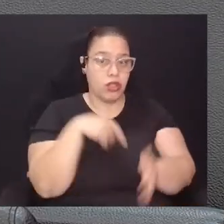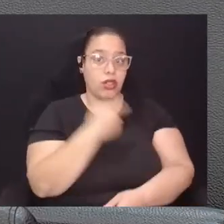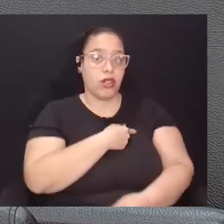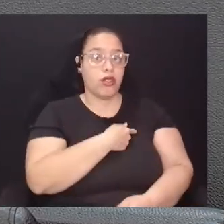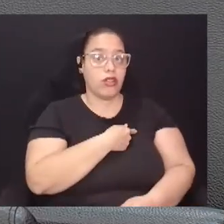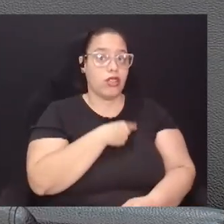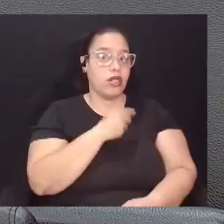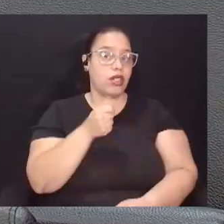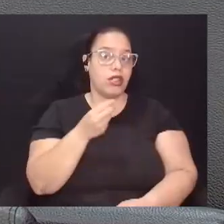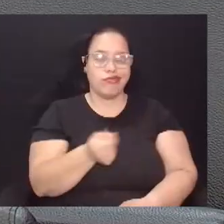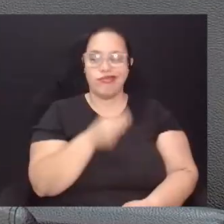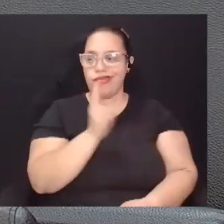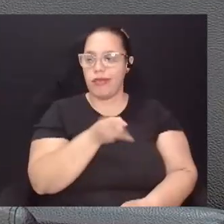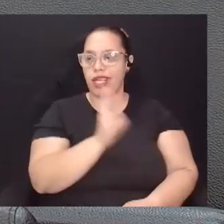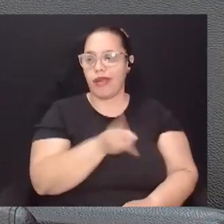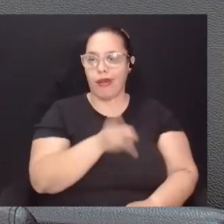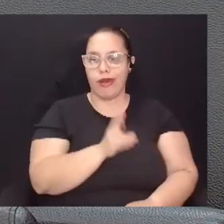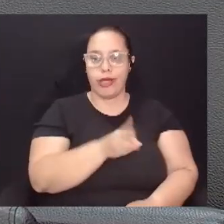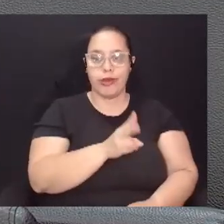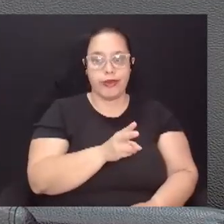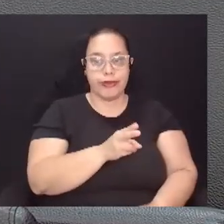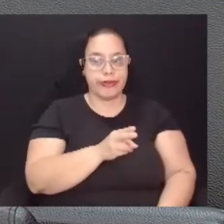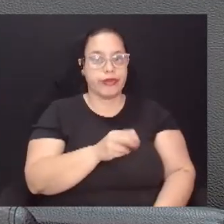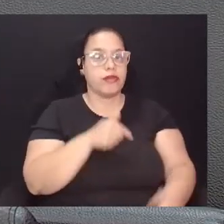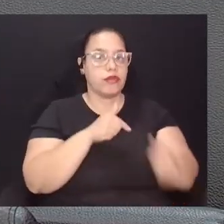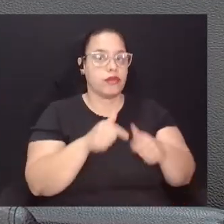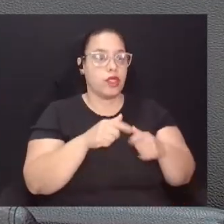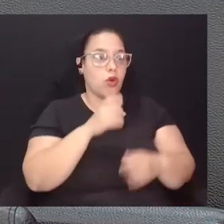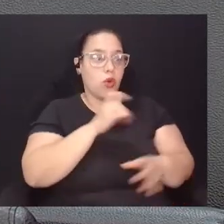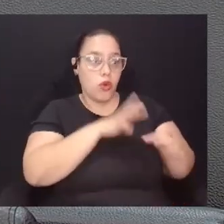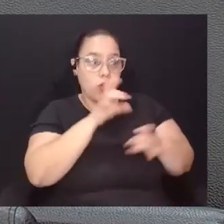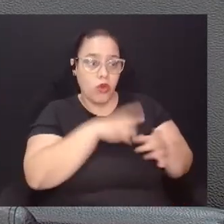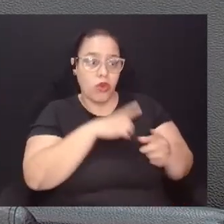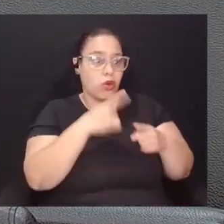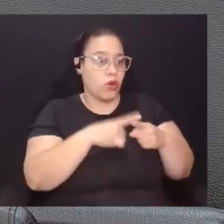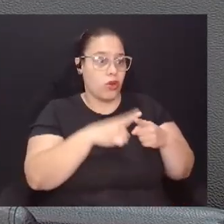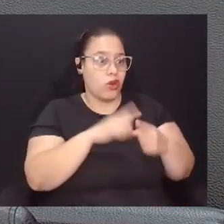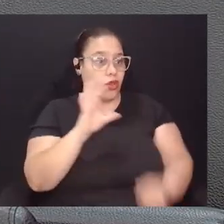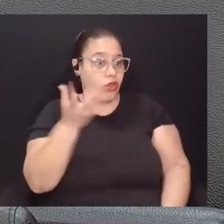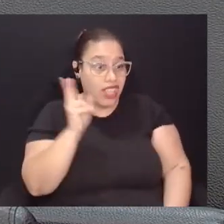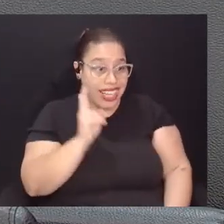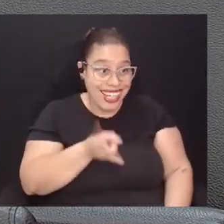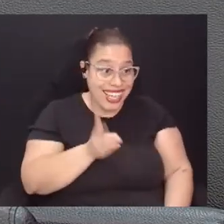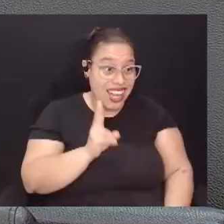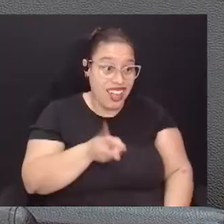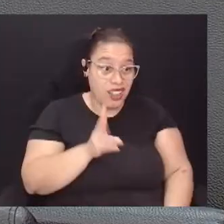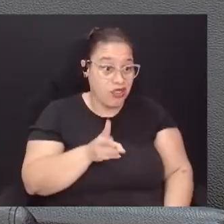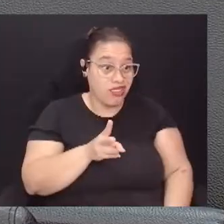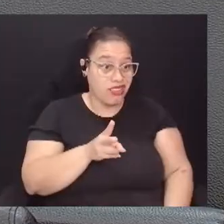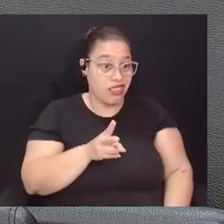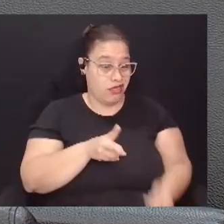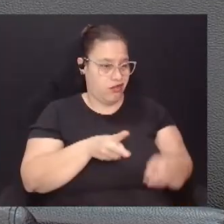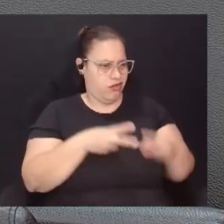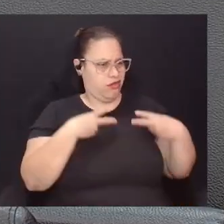gente, isso já estava acontecendo de forma recorrente. E aí as trabalhadoras começaram a ficar com receio, porque como acontecia de forma recorrente,